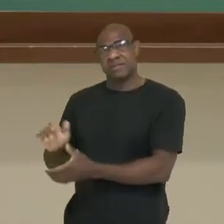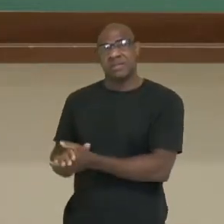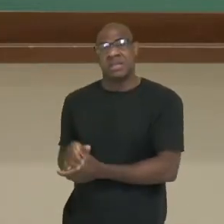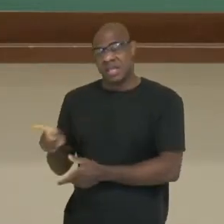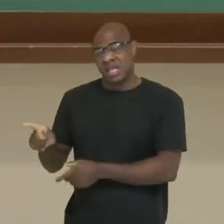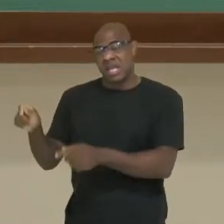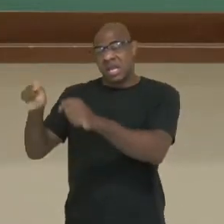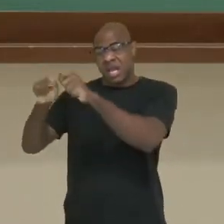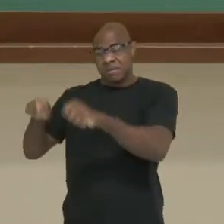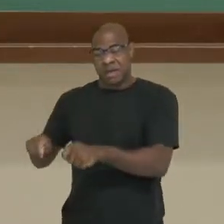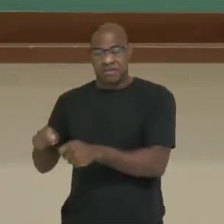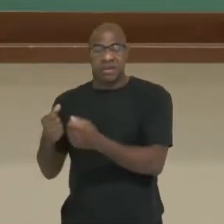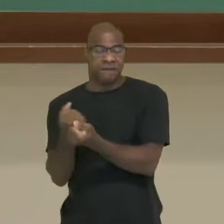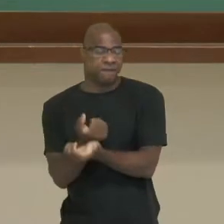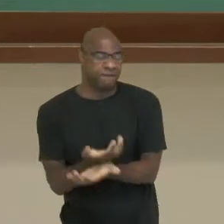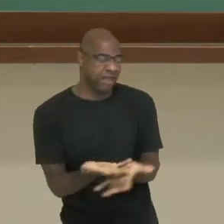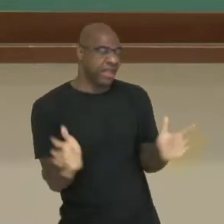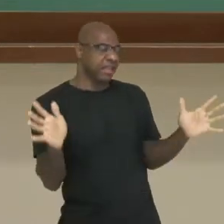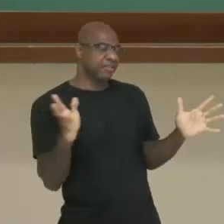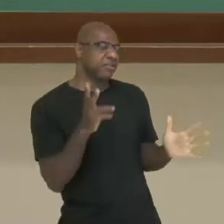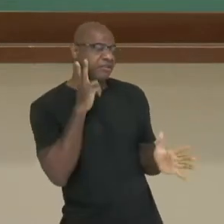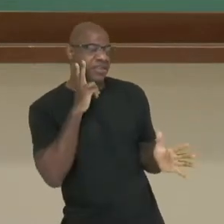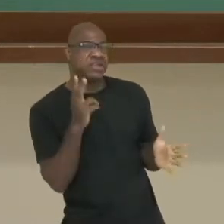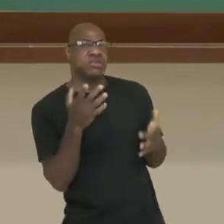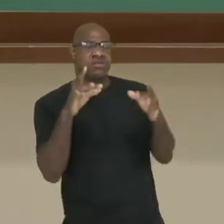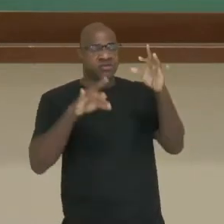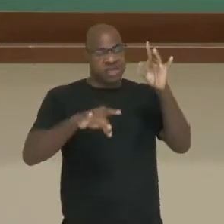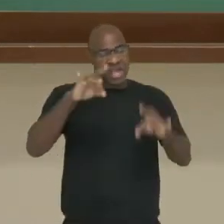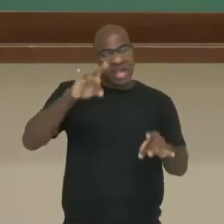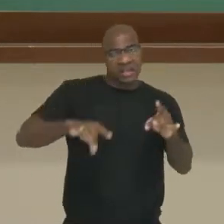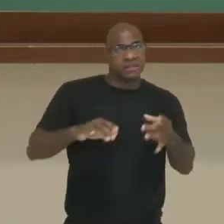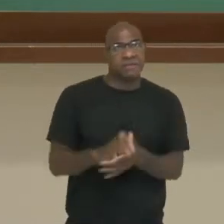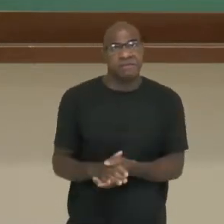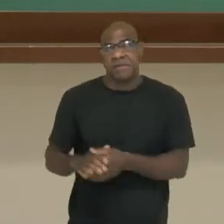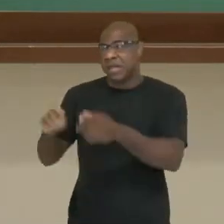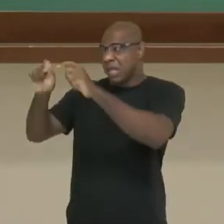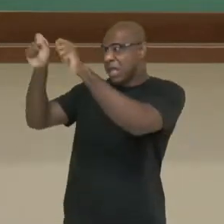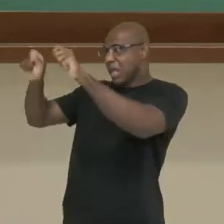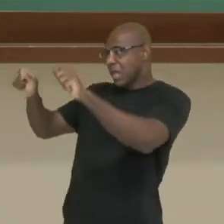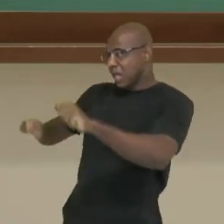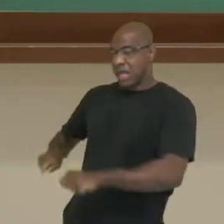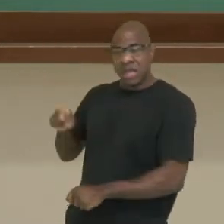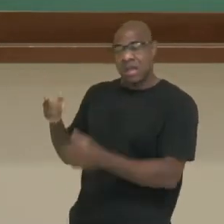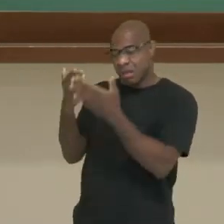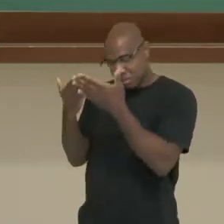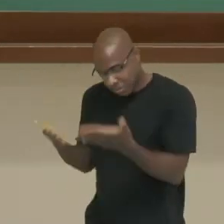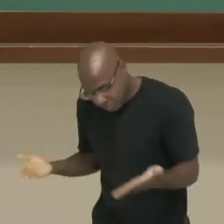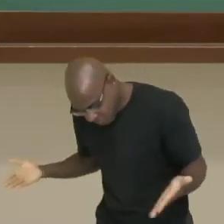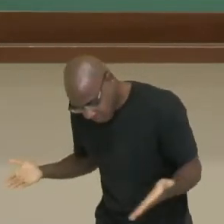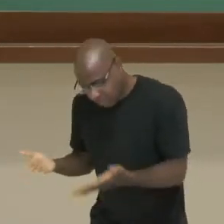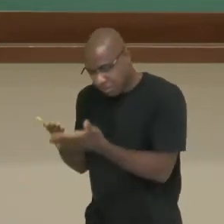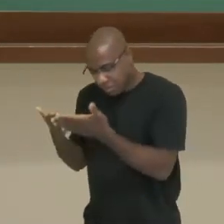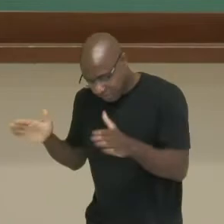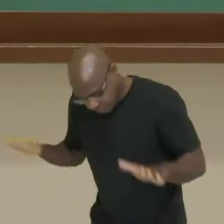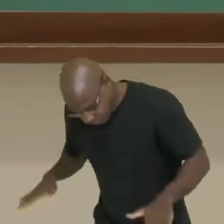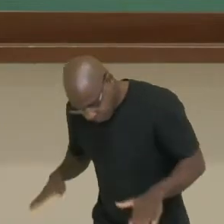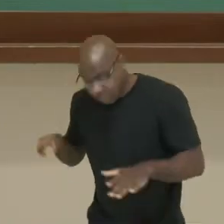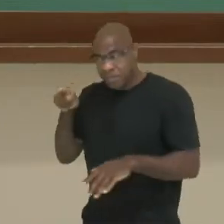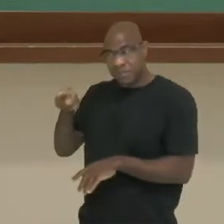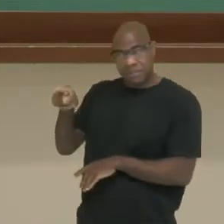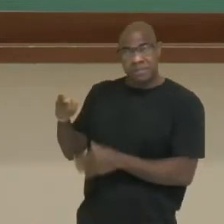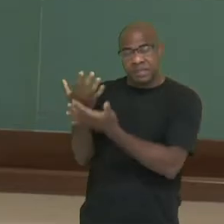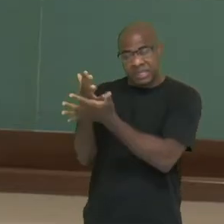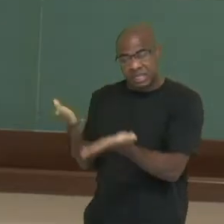do vinho e do teatro. Então, essas celebrações eram feitas em homenagem ao deus Dionísio, né? Celebrando ao